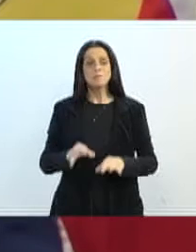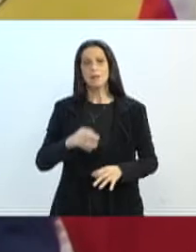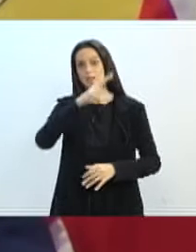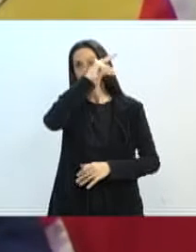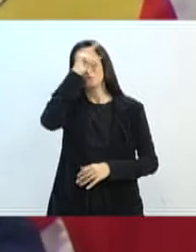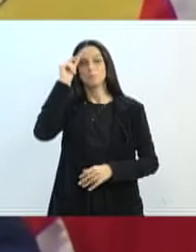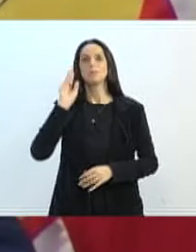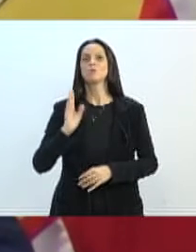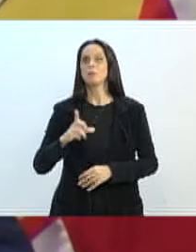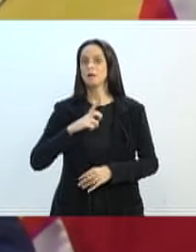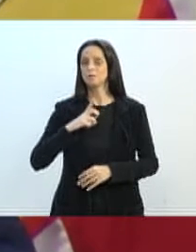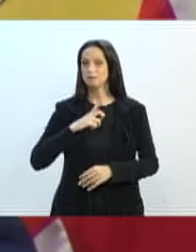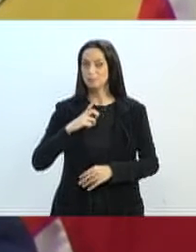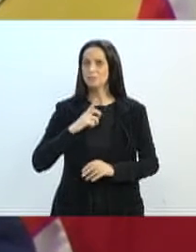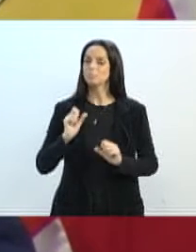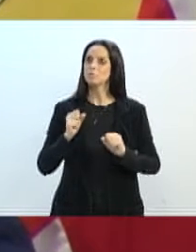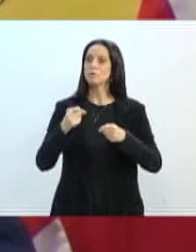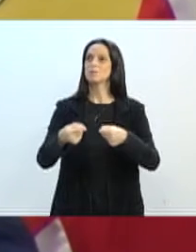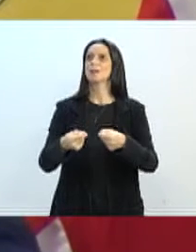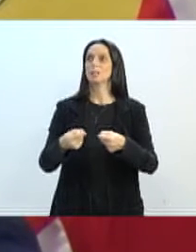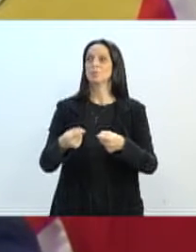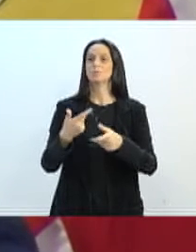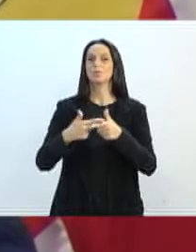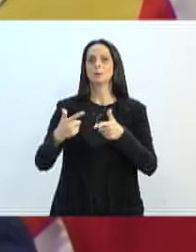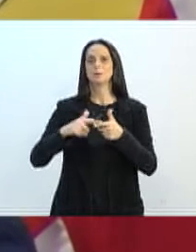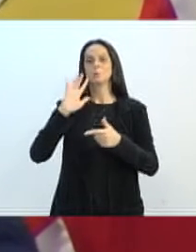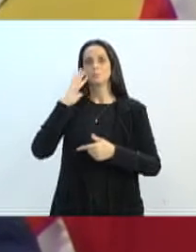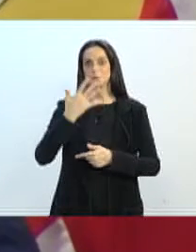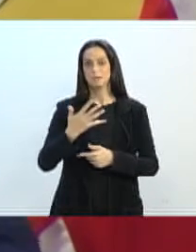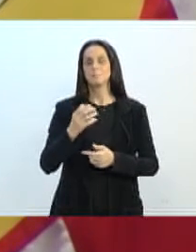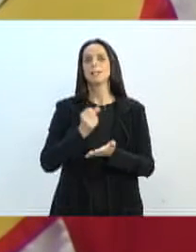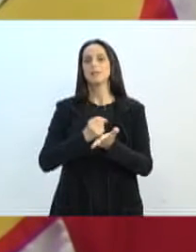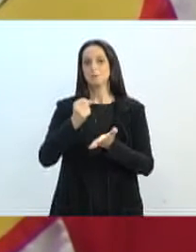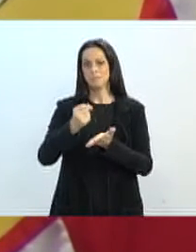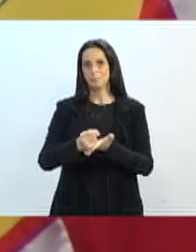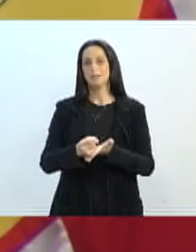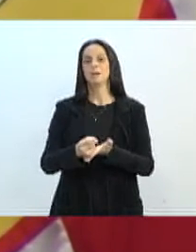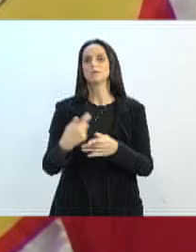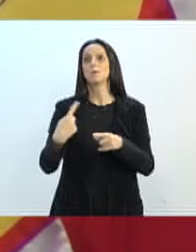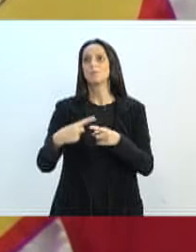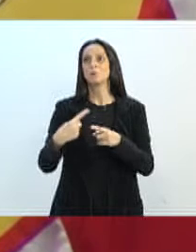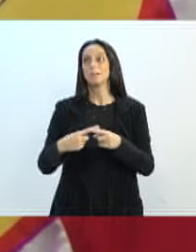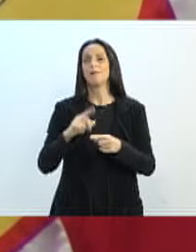tem trabalhado nesse sentido, porque nós vamos ter que rever esse contrato, porque ele se